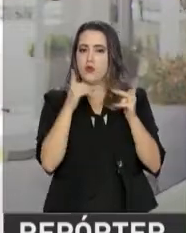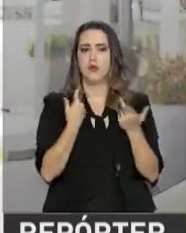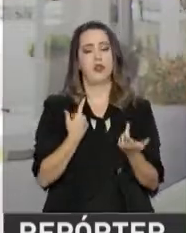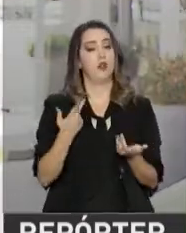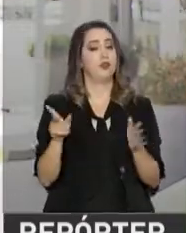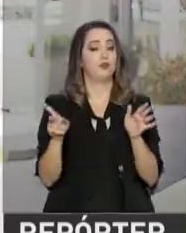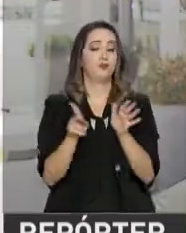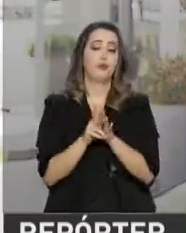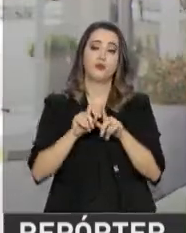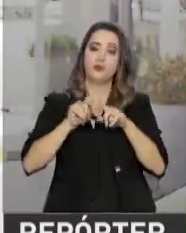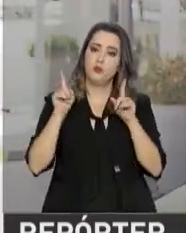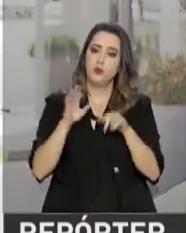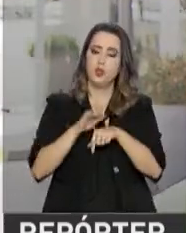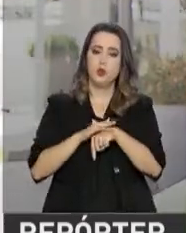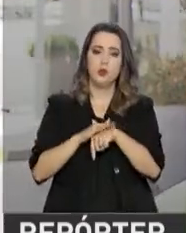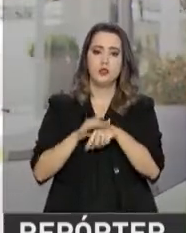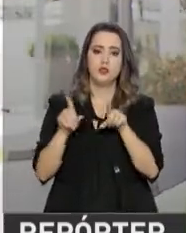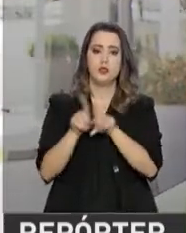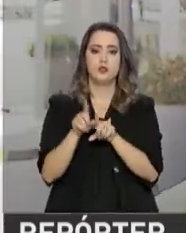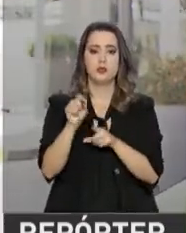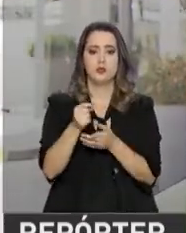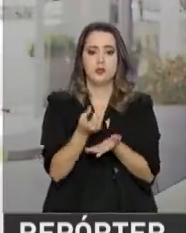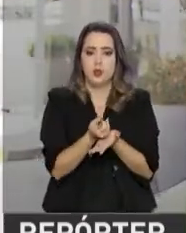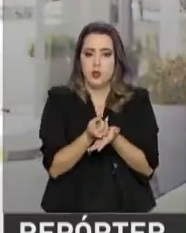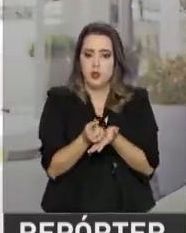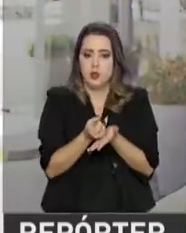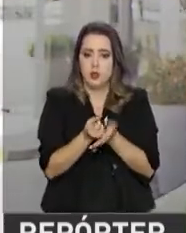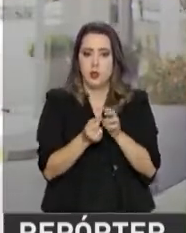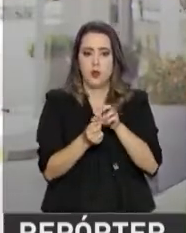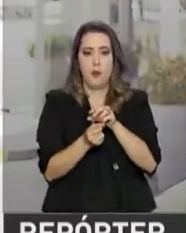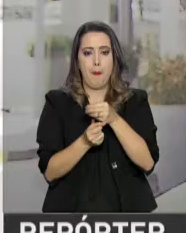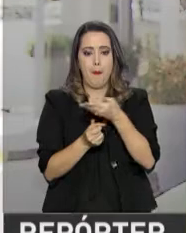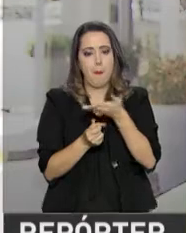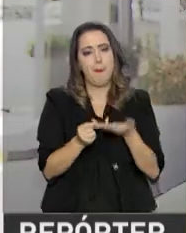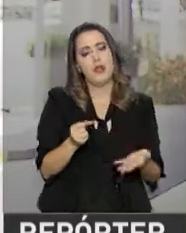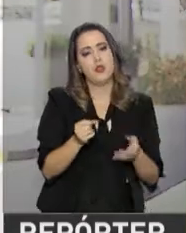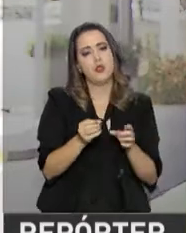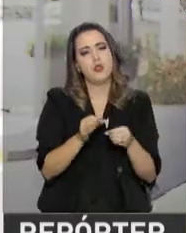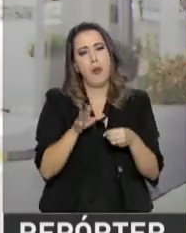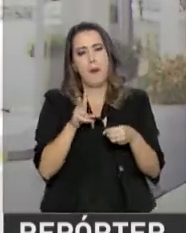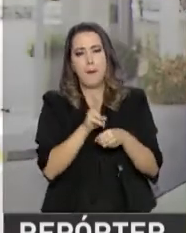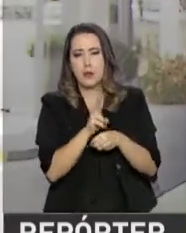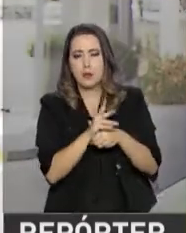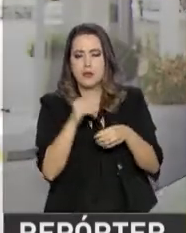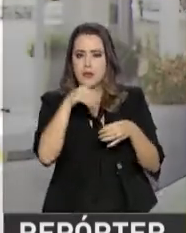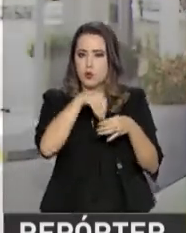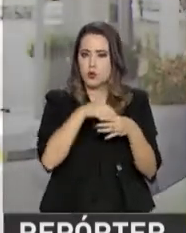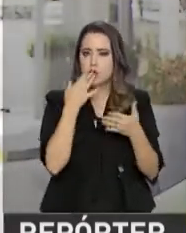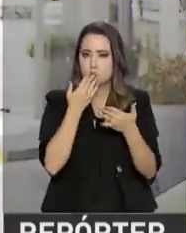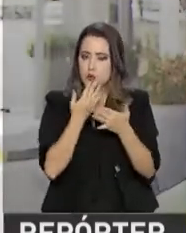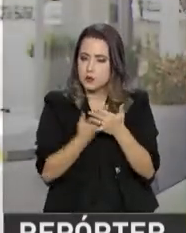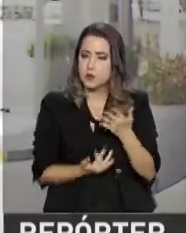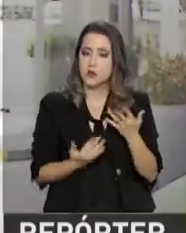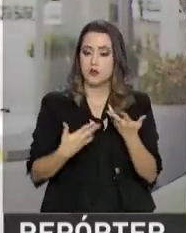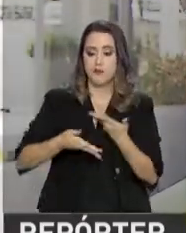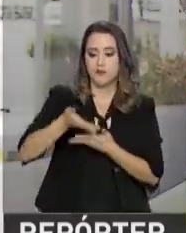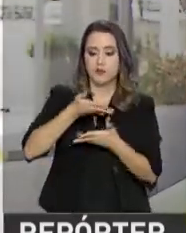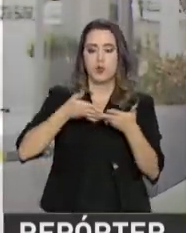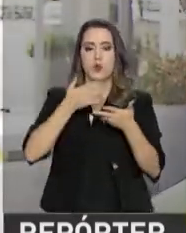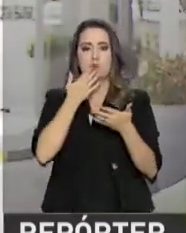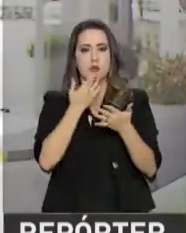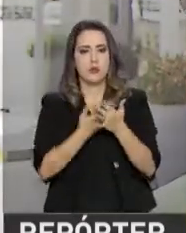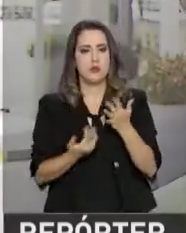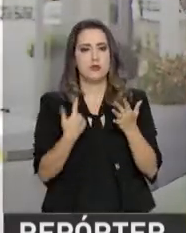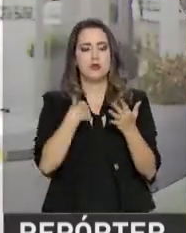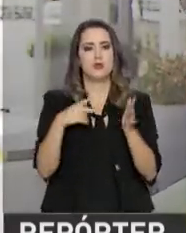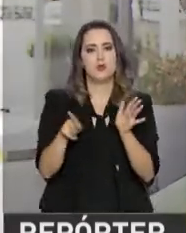mas sim uma doença em que só em massa perde uma capinha protetora sim basicamente isso aqui é o ambiente do sangue